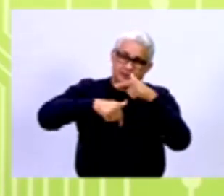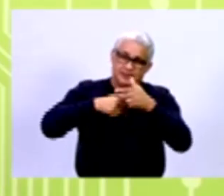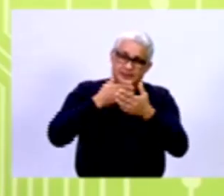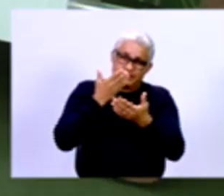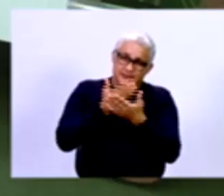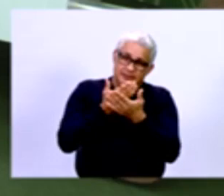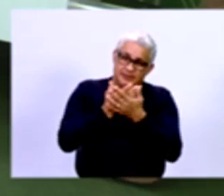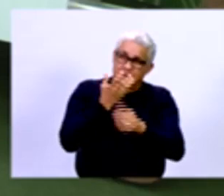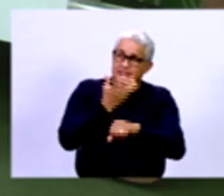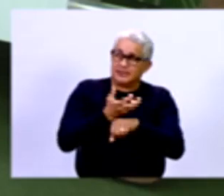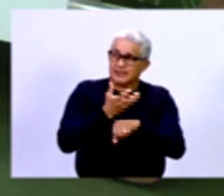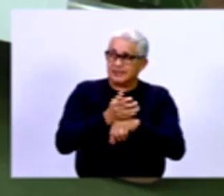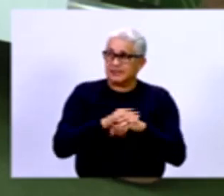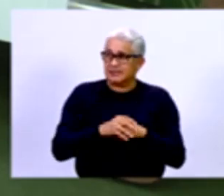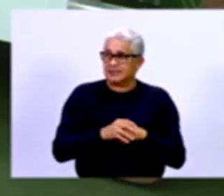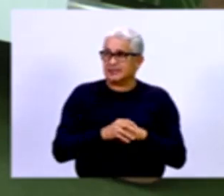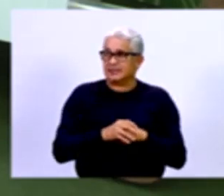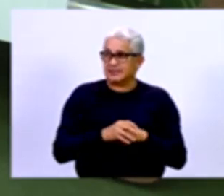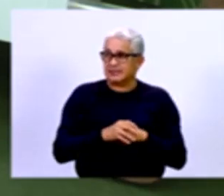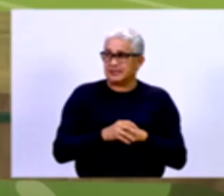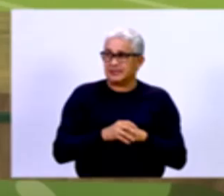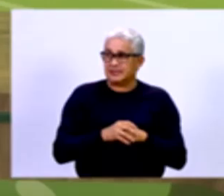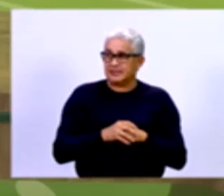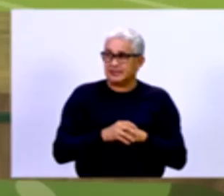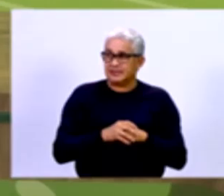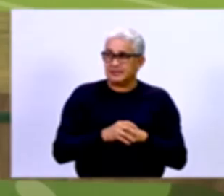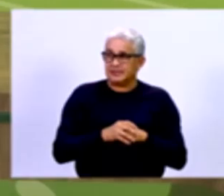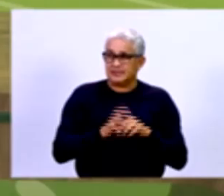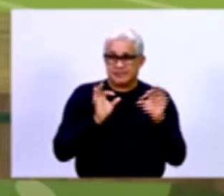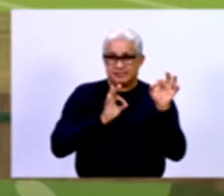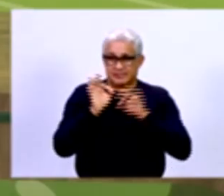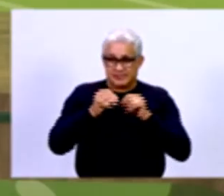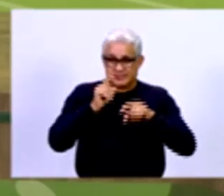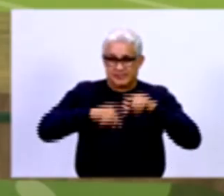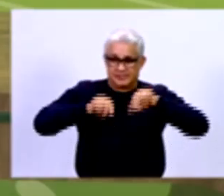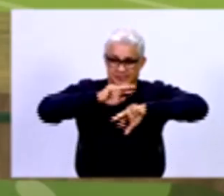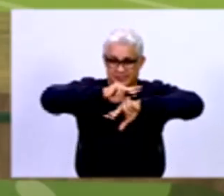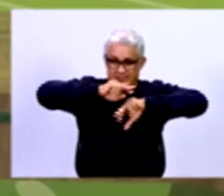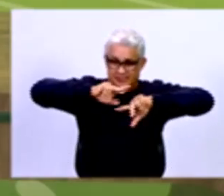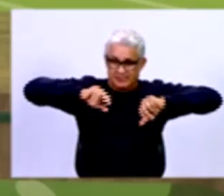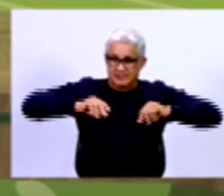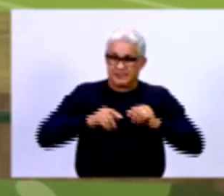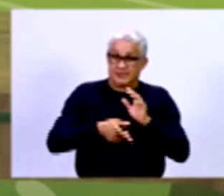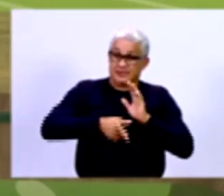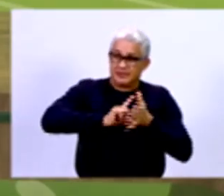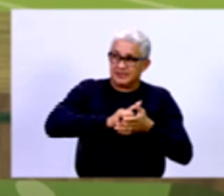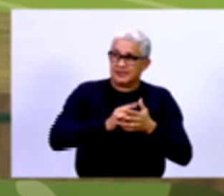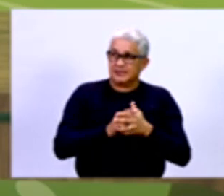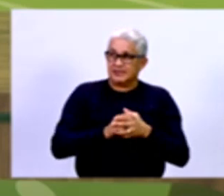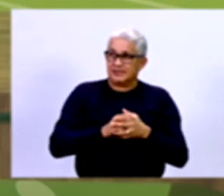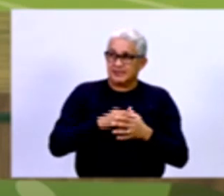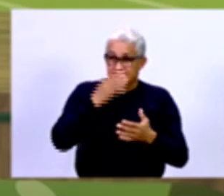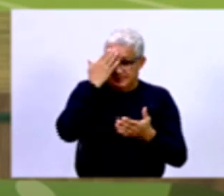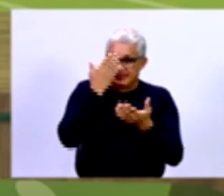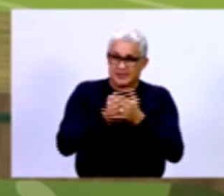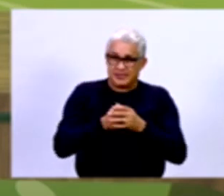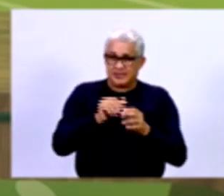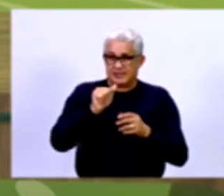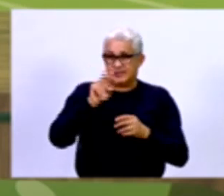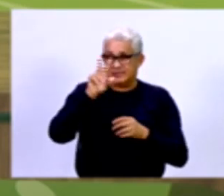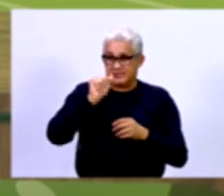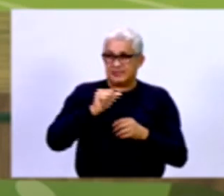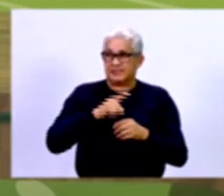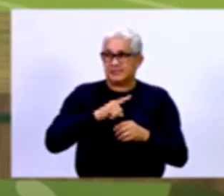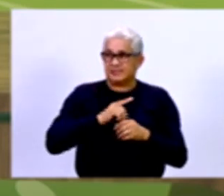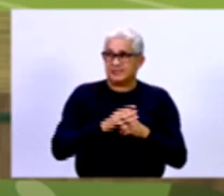disciplina. Gente, a gente tentou preparar esse material de revisão com bastante antecedência, então acredito que já vai estar disponível aí no AVA, a gente